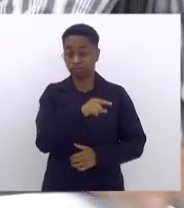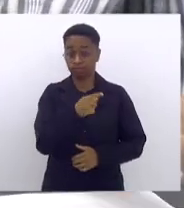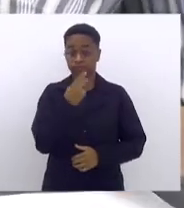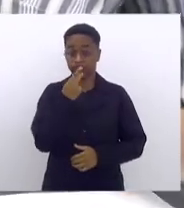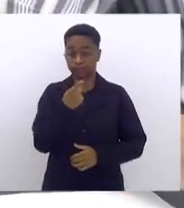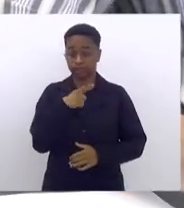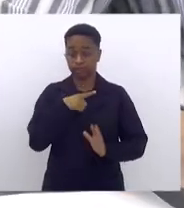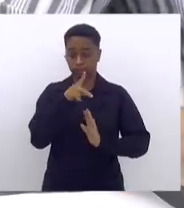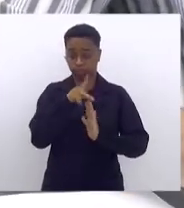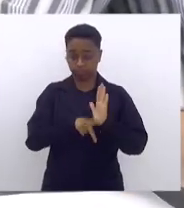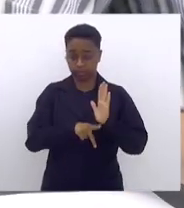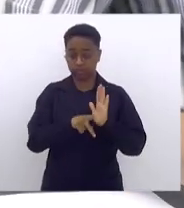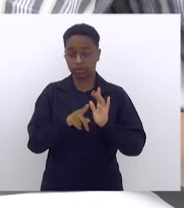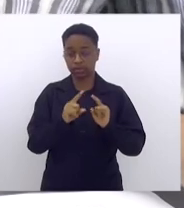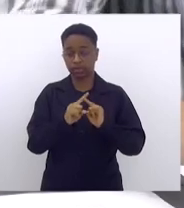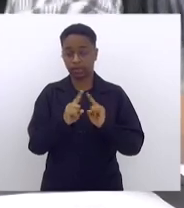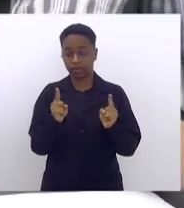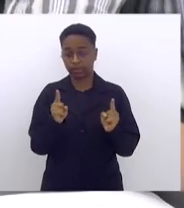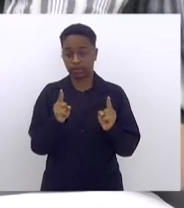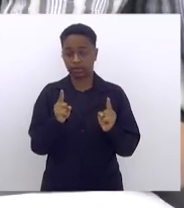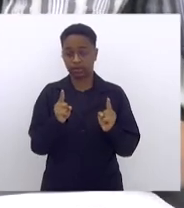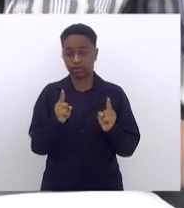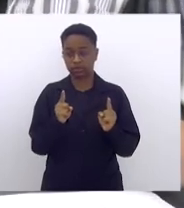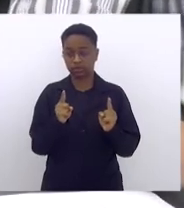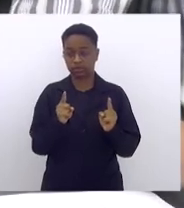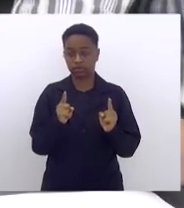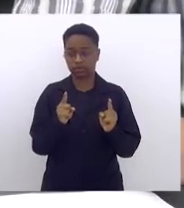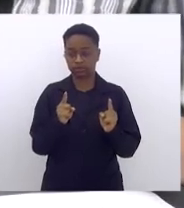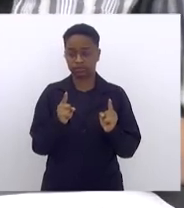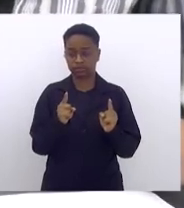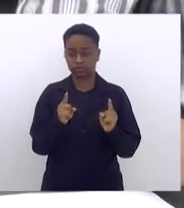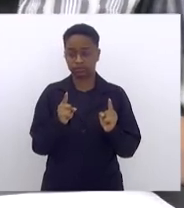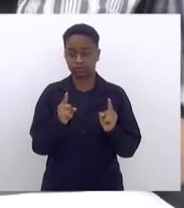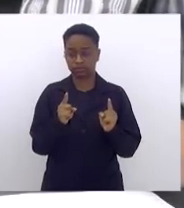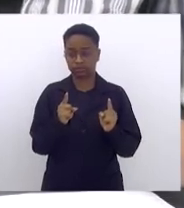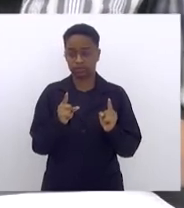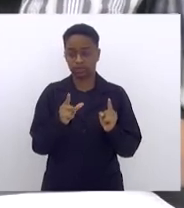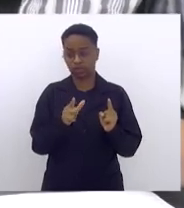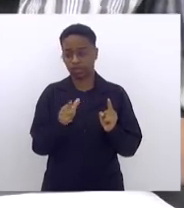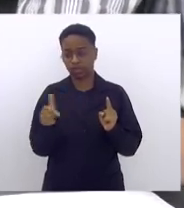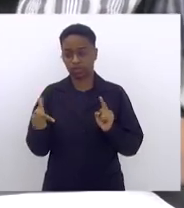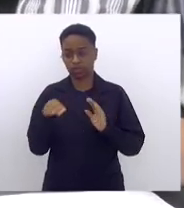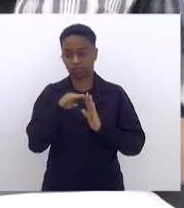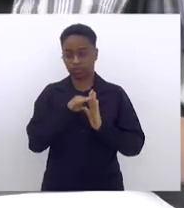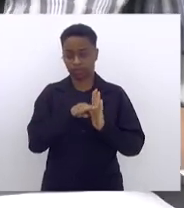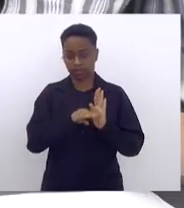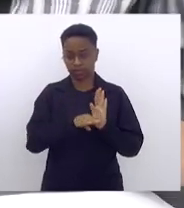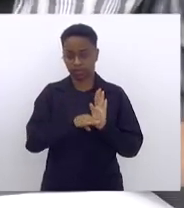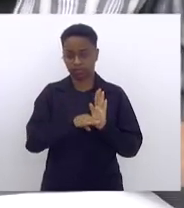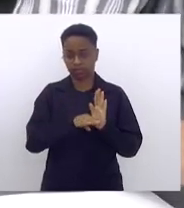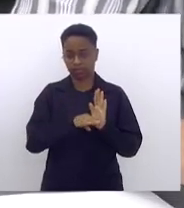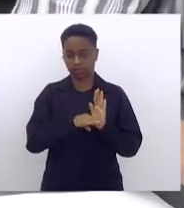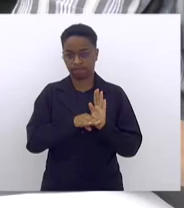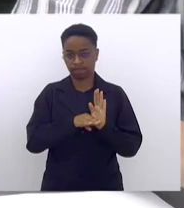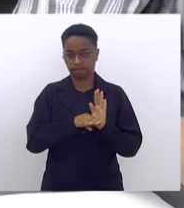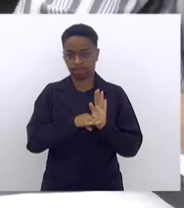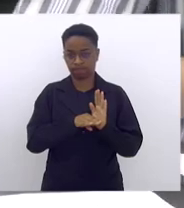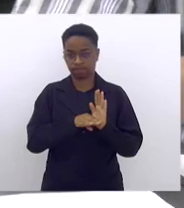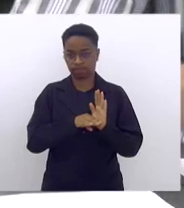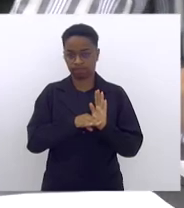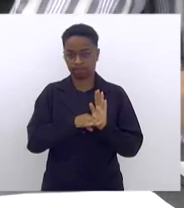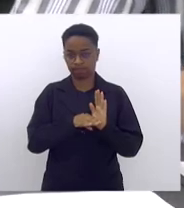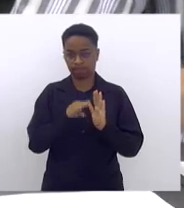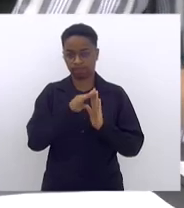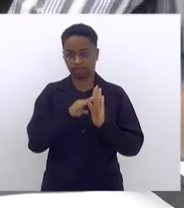um projeto, mas que está na outra... na outra pauta, na pauta da, portanto,